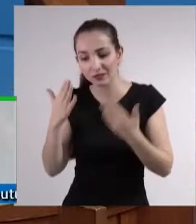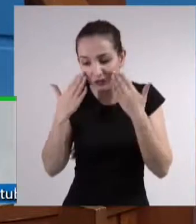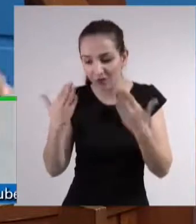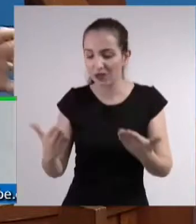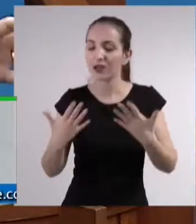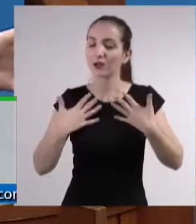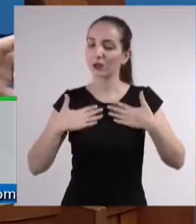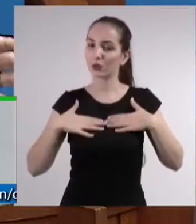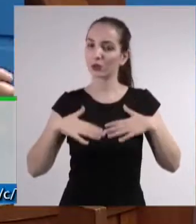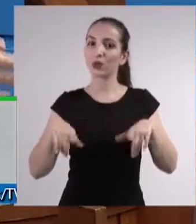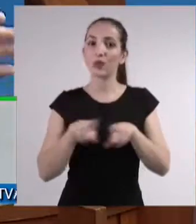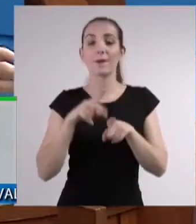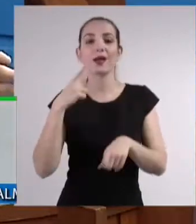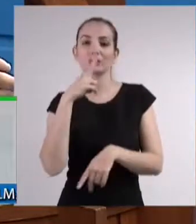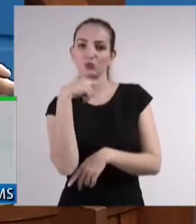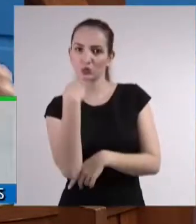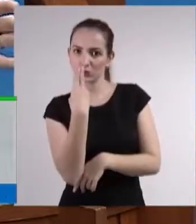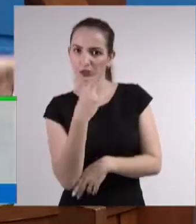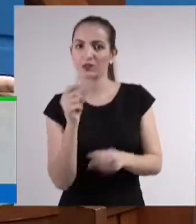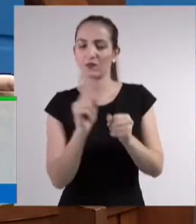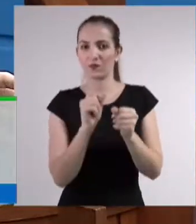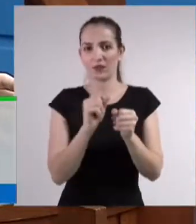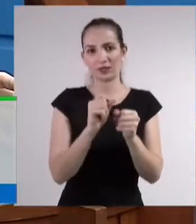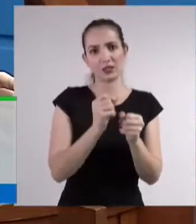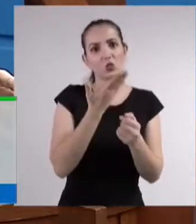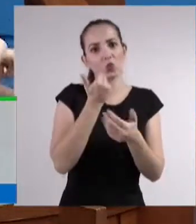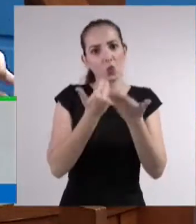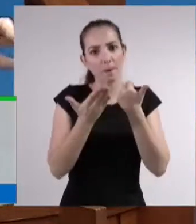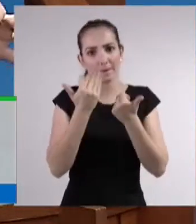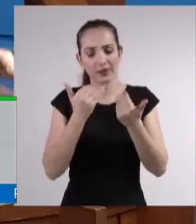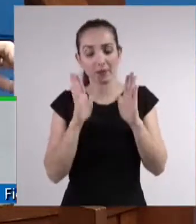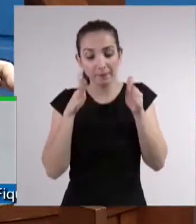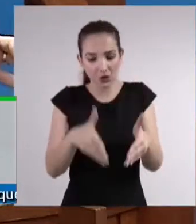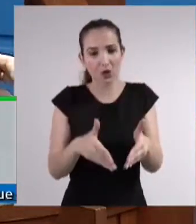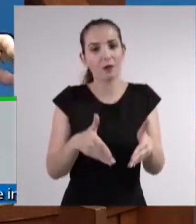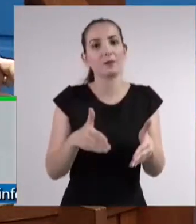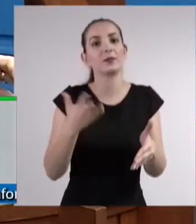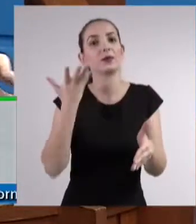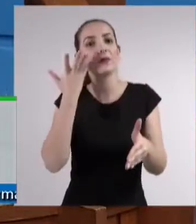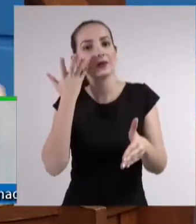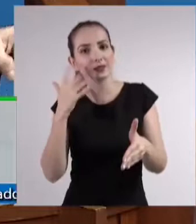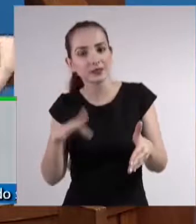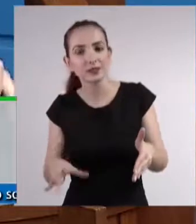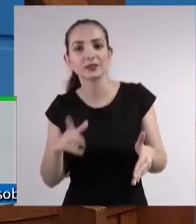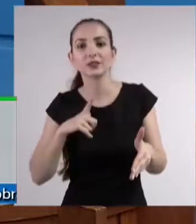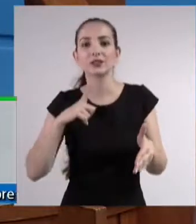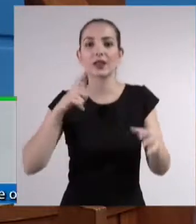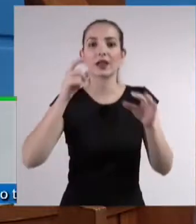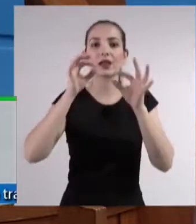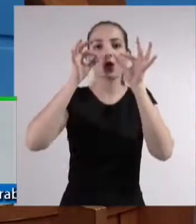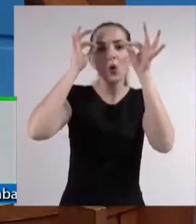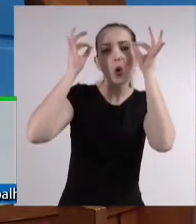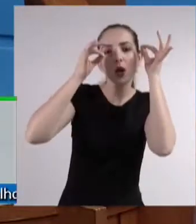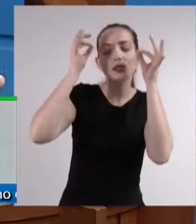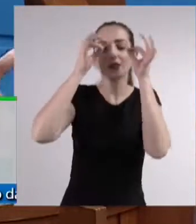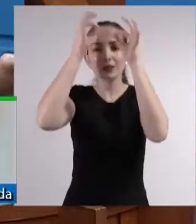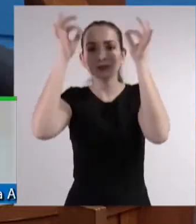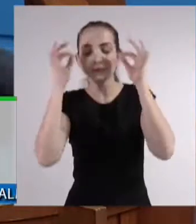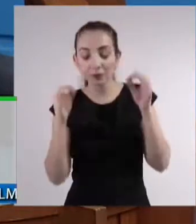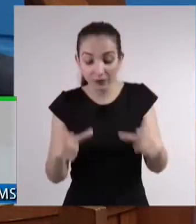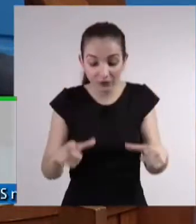a nutricionista fazendo os pratos para as crianças com um olhinho, com ervilha, para que elas se